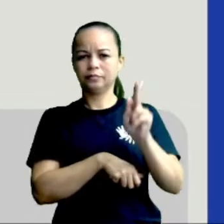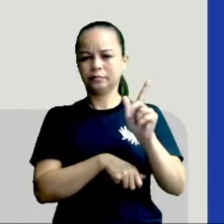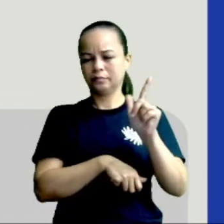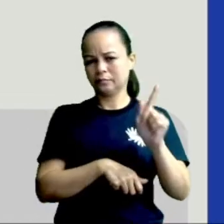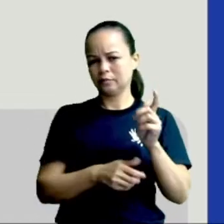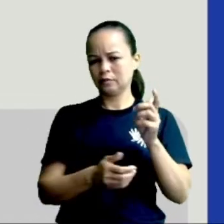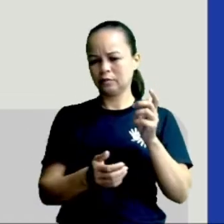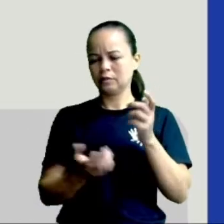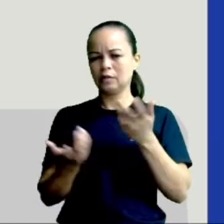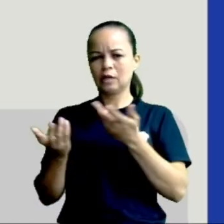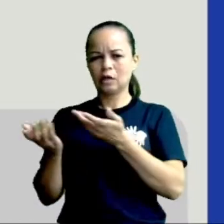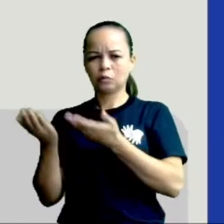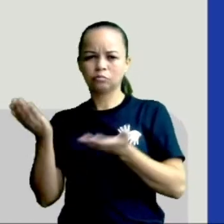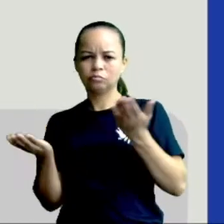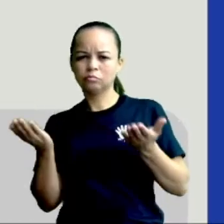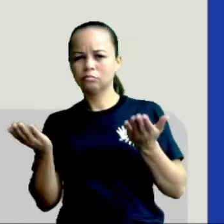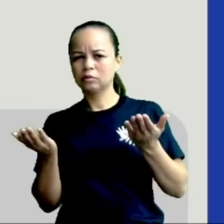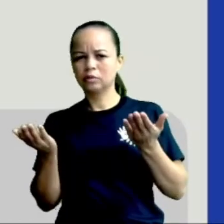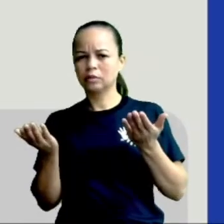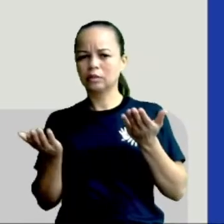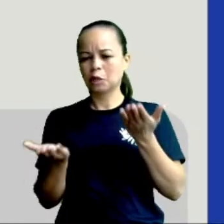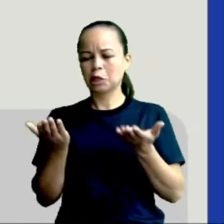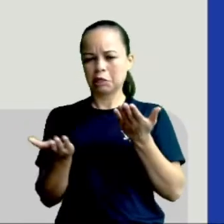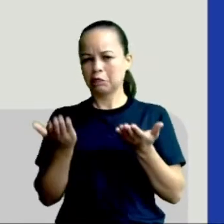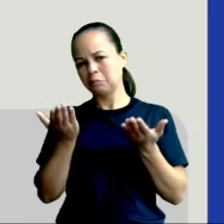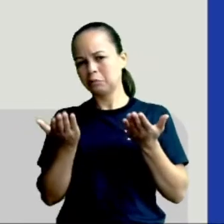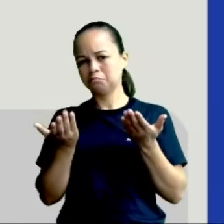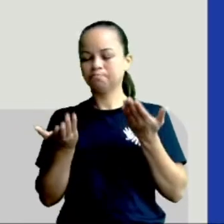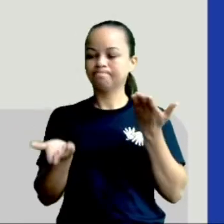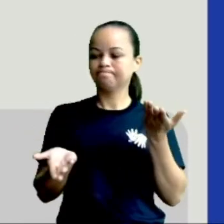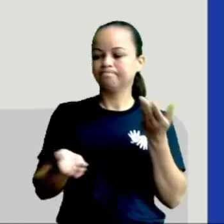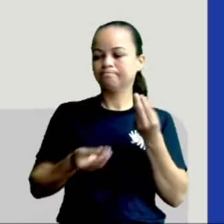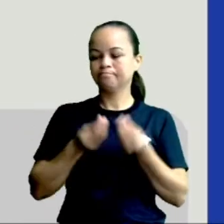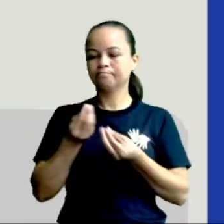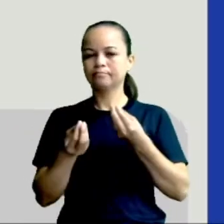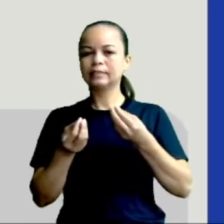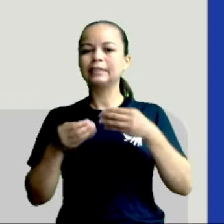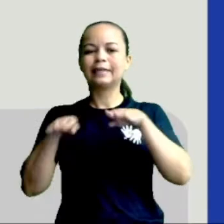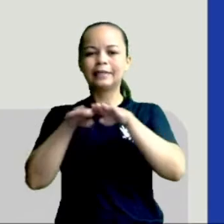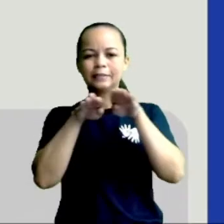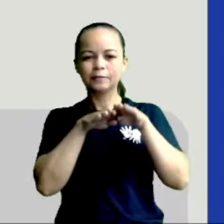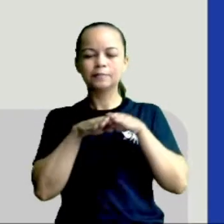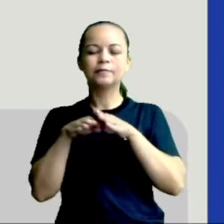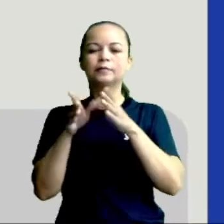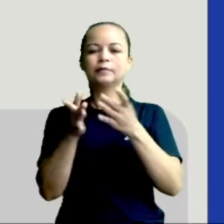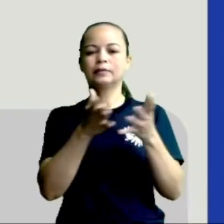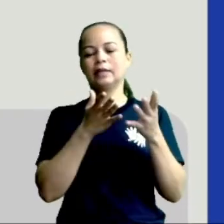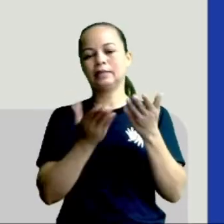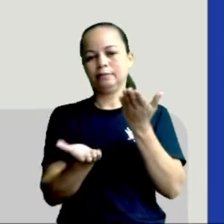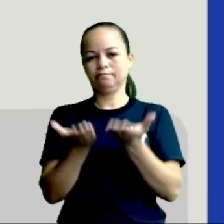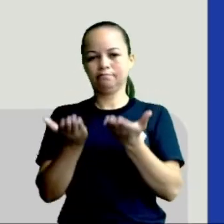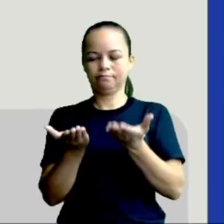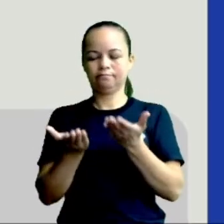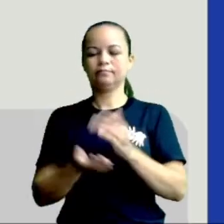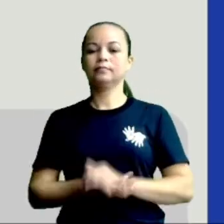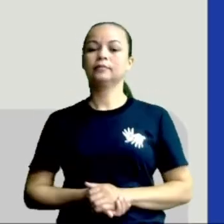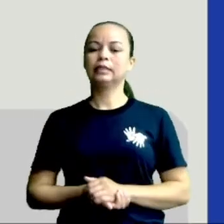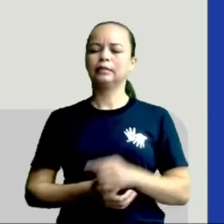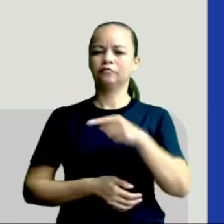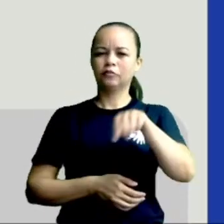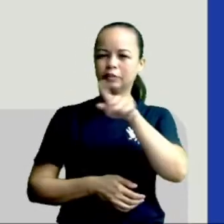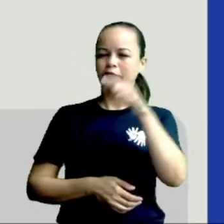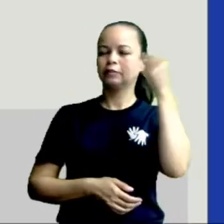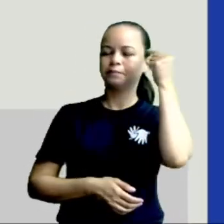balança manter o equilíbrio Ôpa vamos ver aí né Essa questão da Igualdade desse equilíbrio então